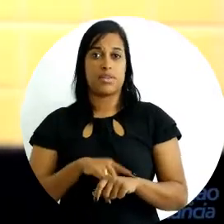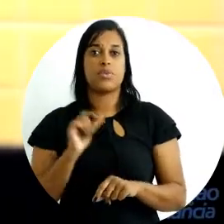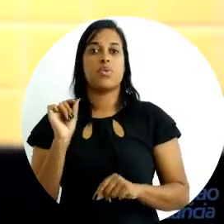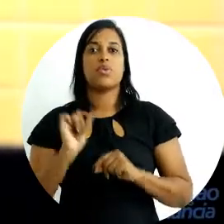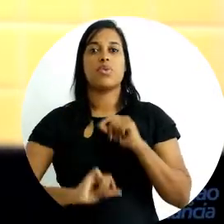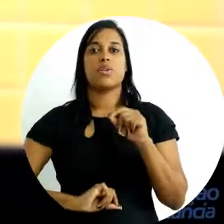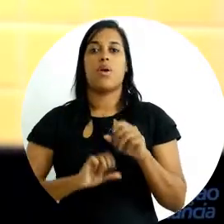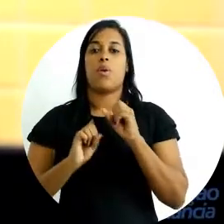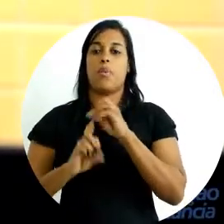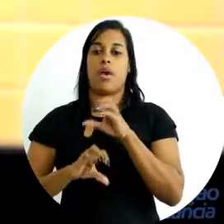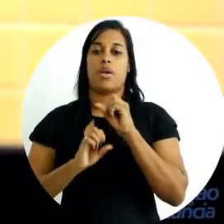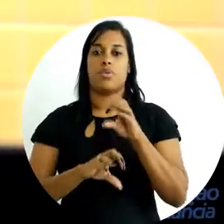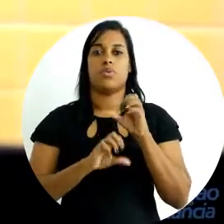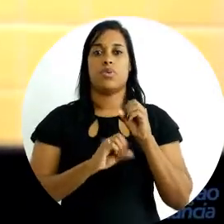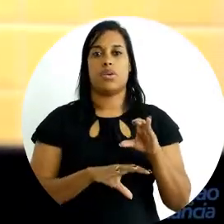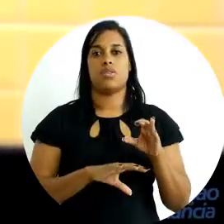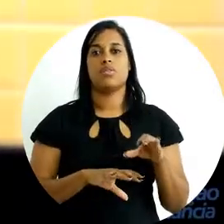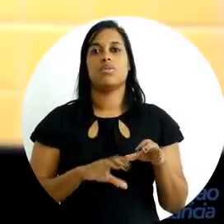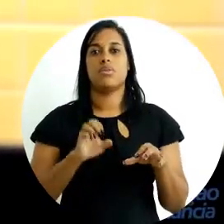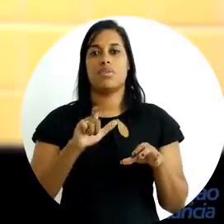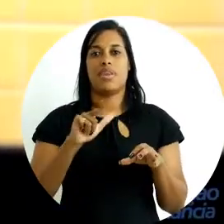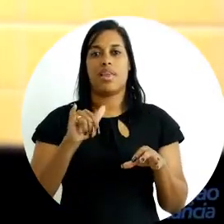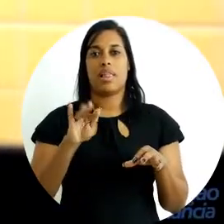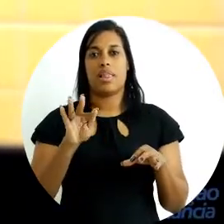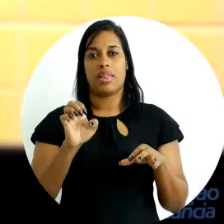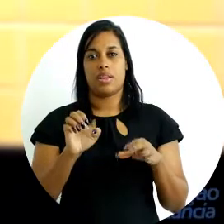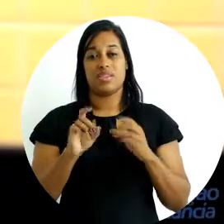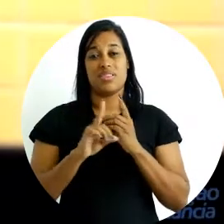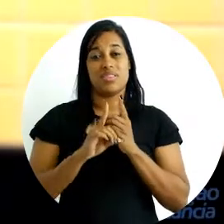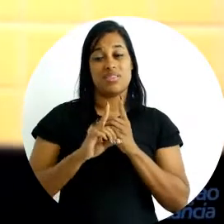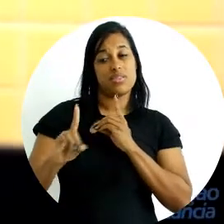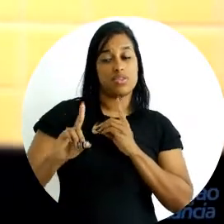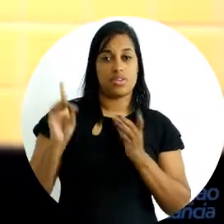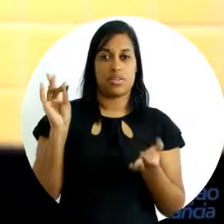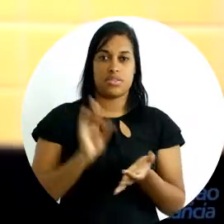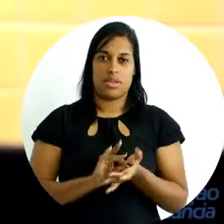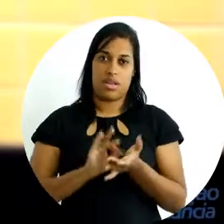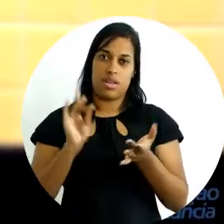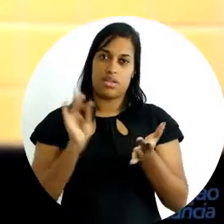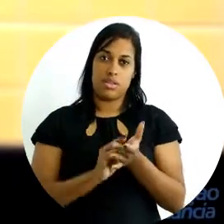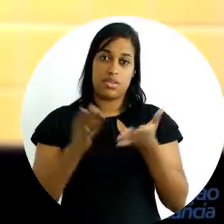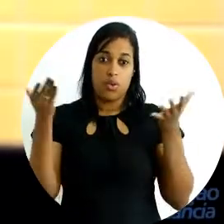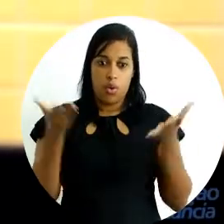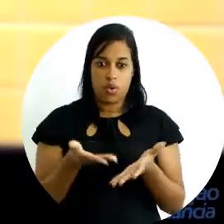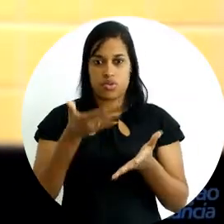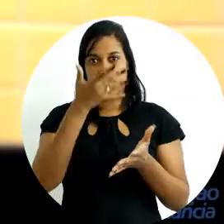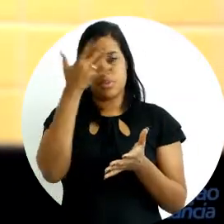período era uma educação elitista e distante